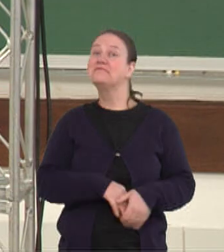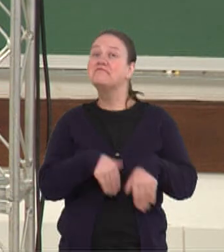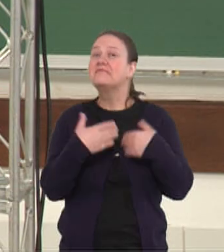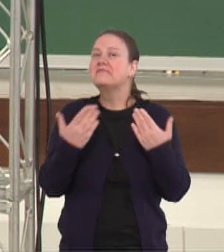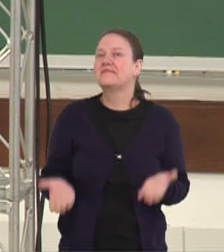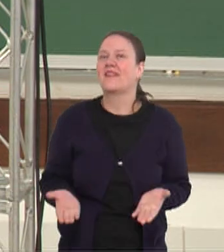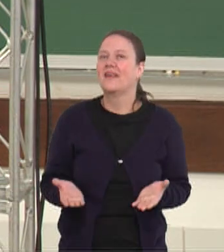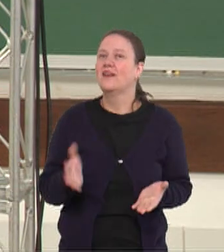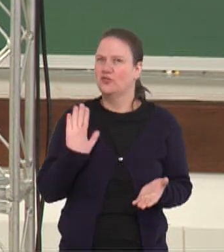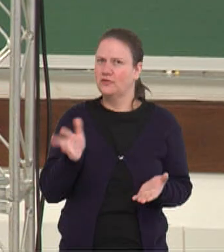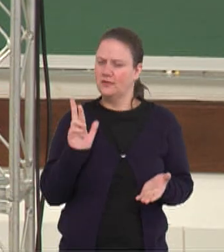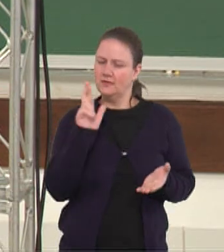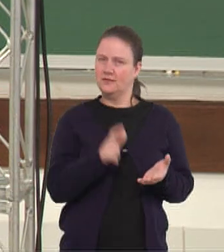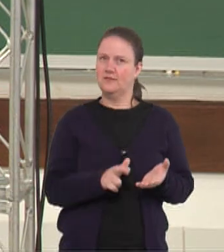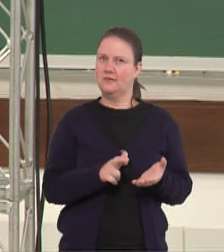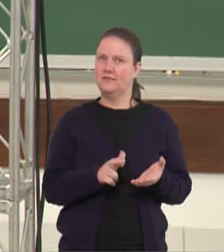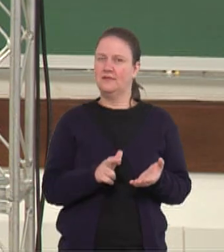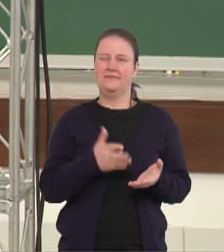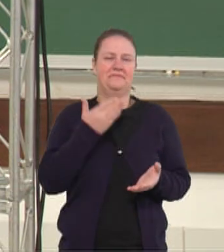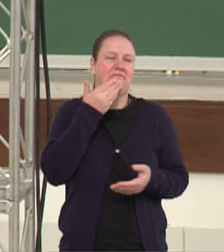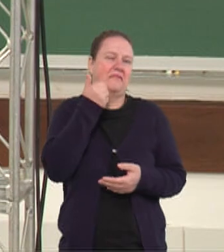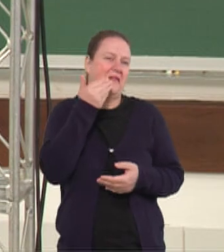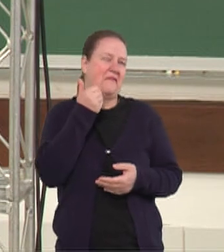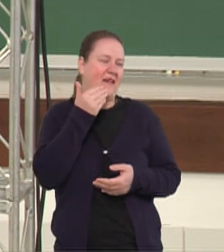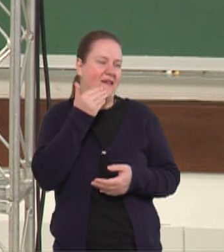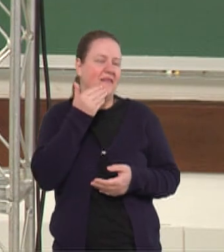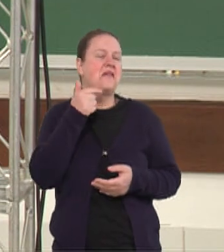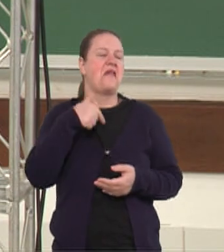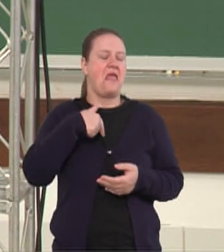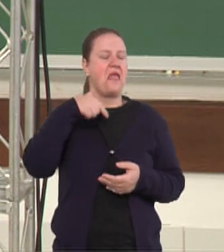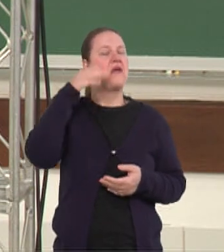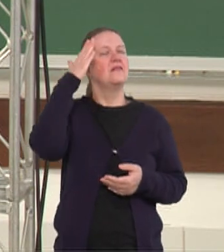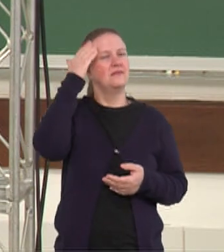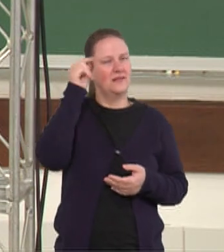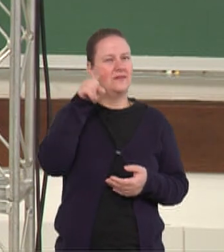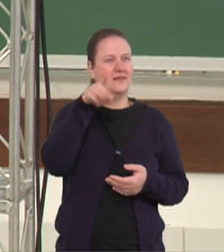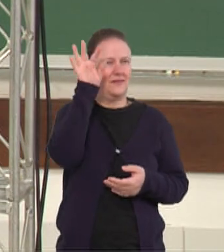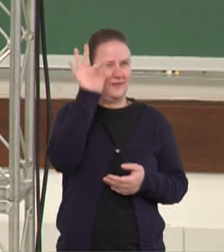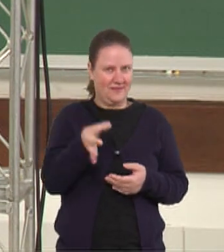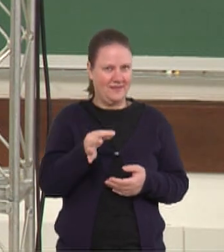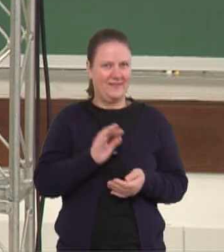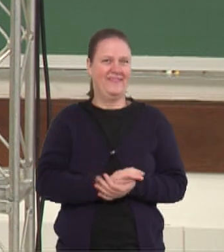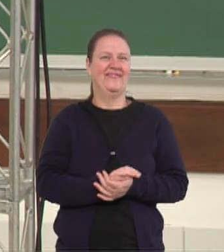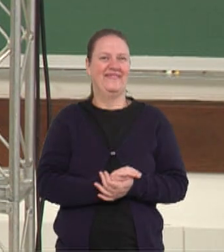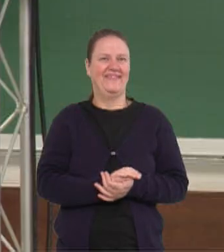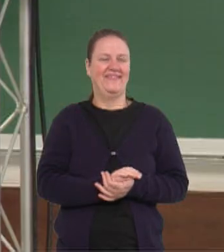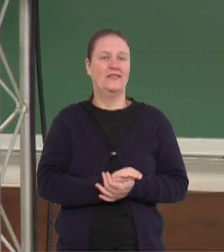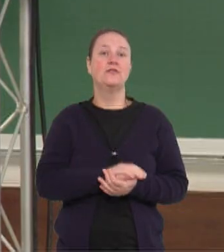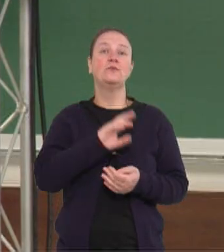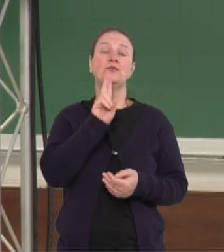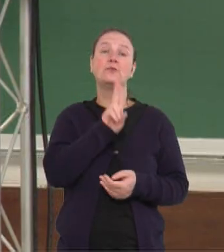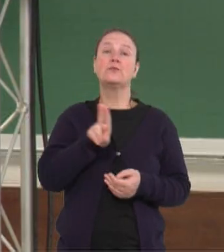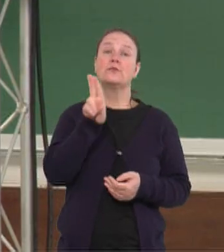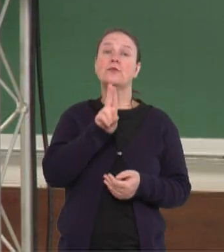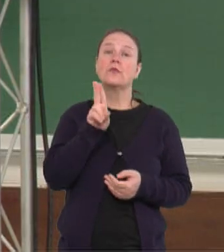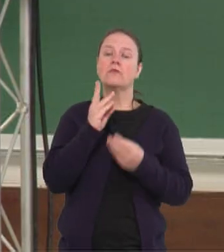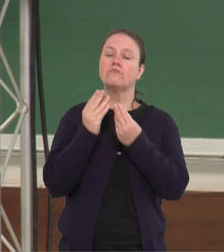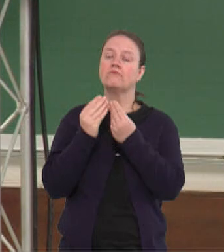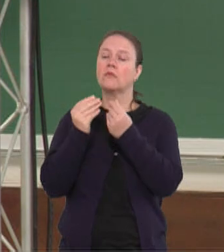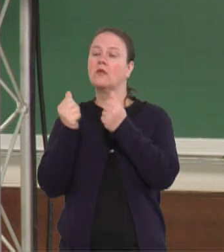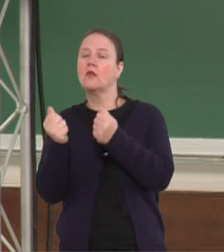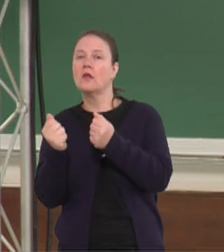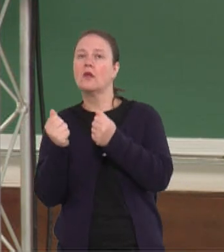E aí, respondeu? Essa estava fácil, eu sei que você acertou. Quando usamos os adjetivos para fazer